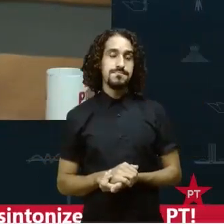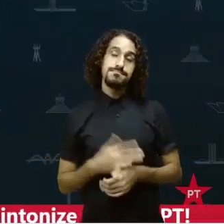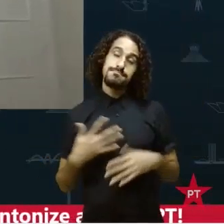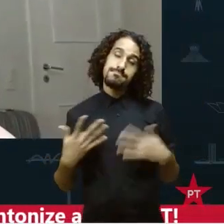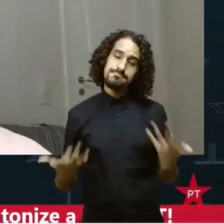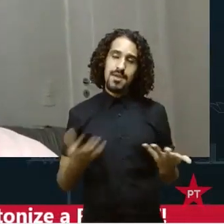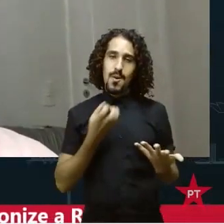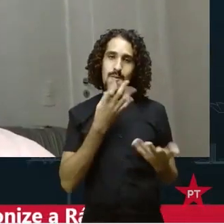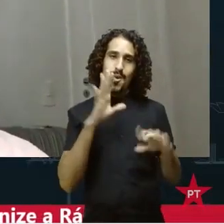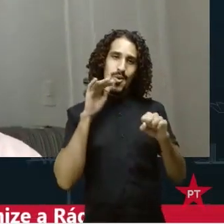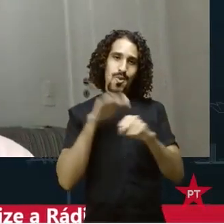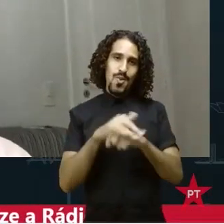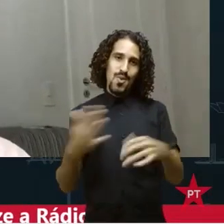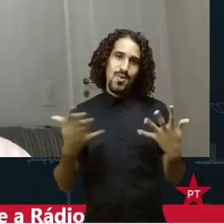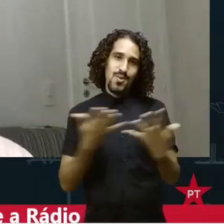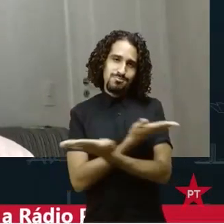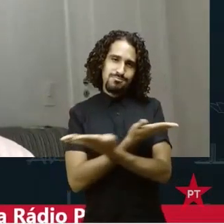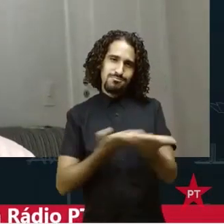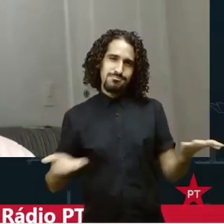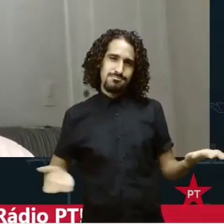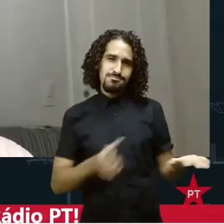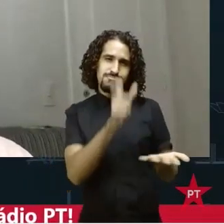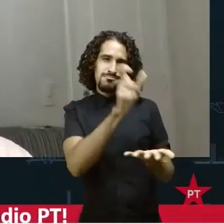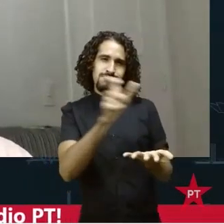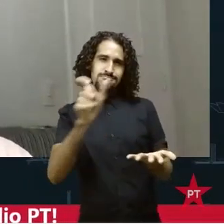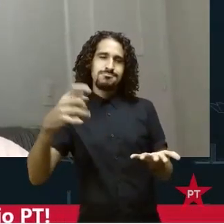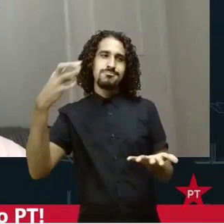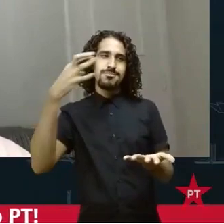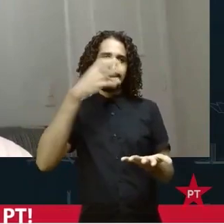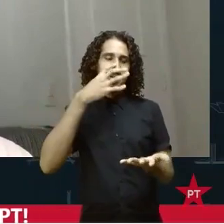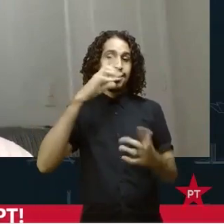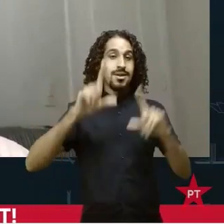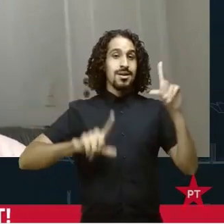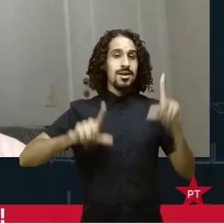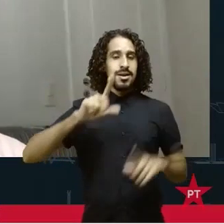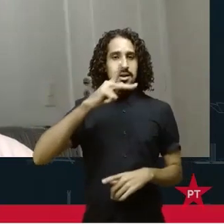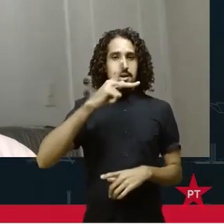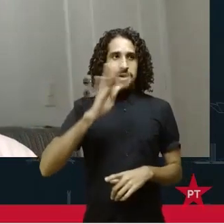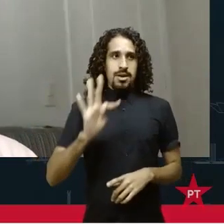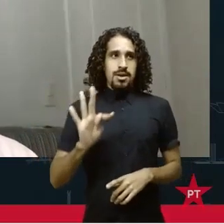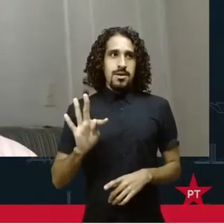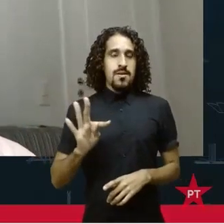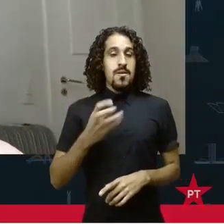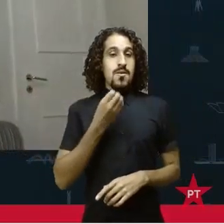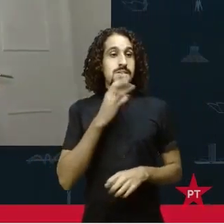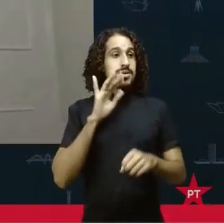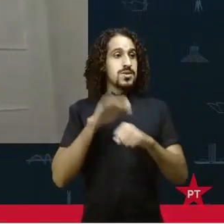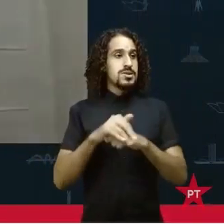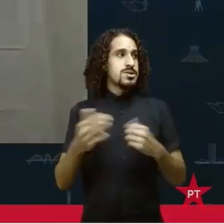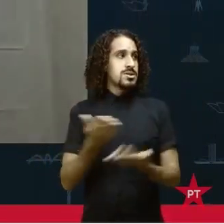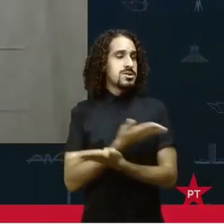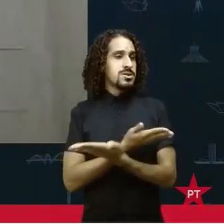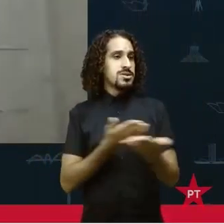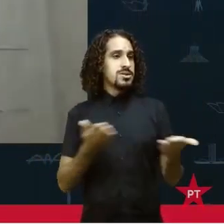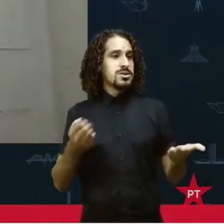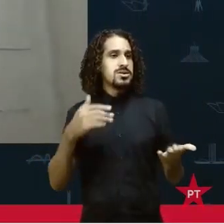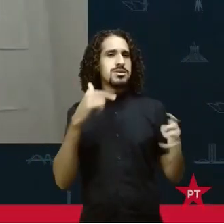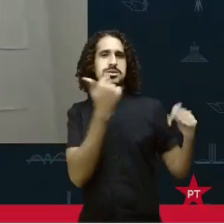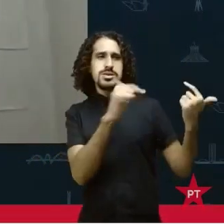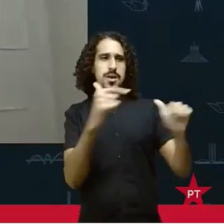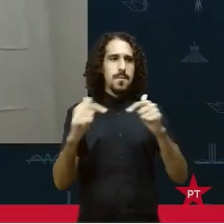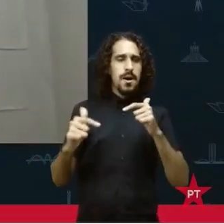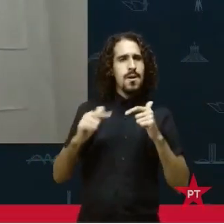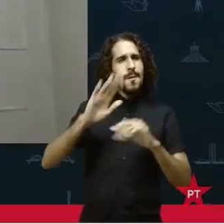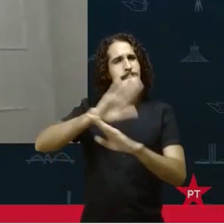Bem, boa noite a todo o pessoal que está acompanhando a TVPT. Boa noite a vocês que estão aí trabalhando quase